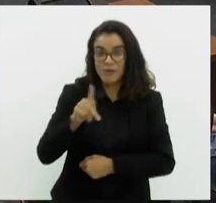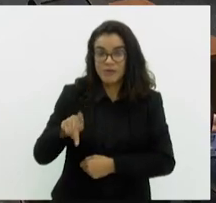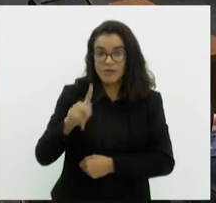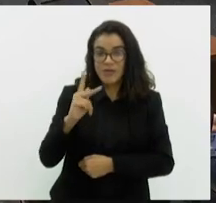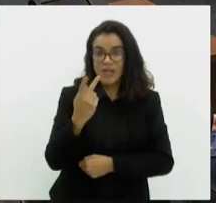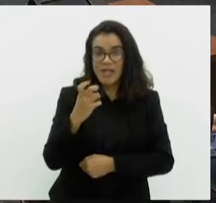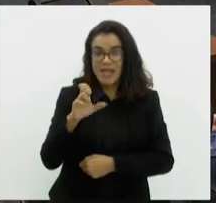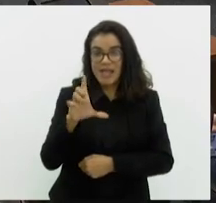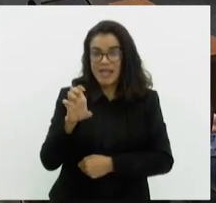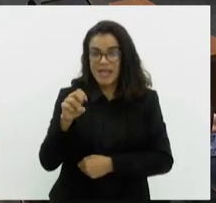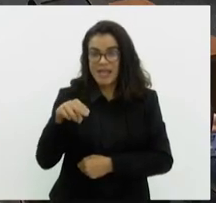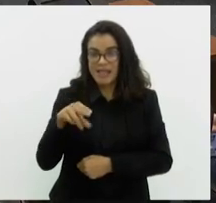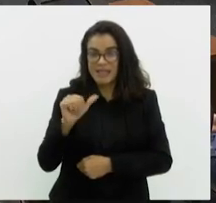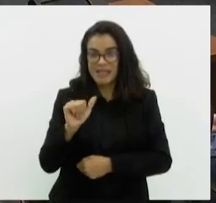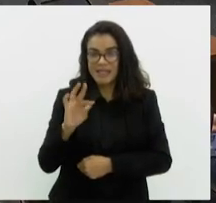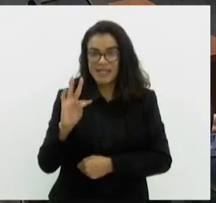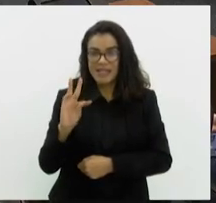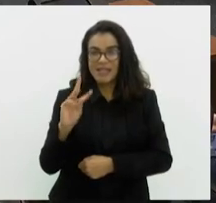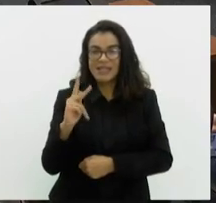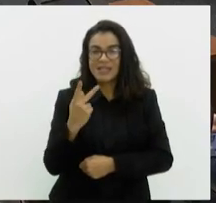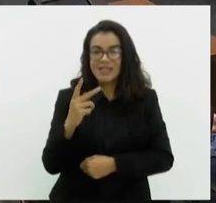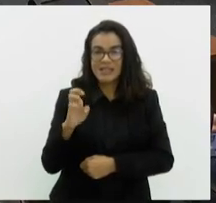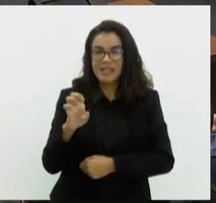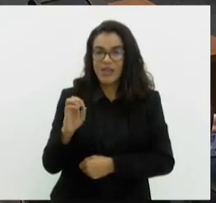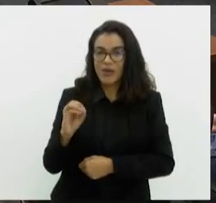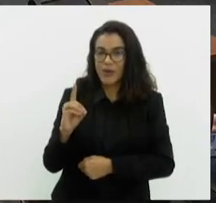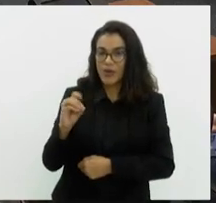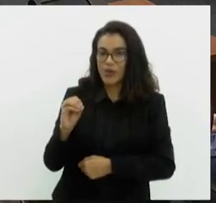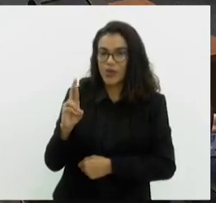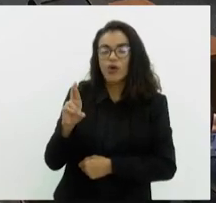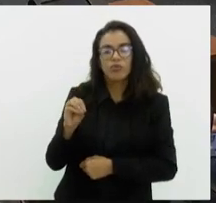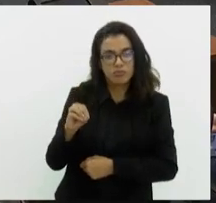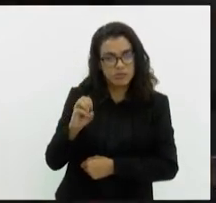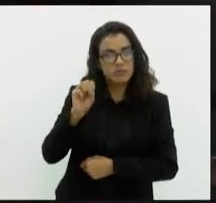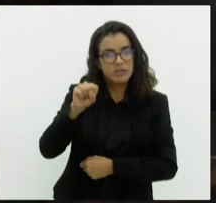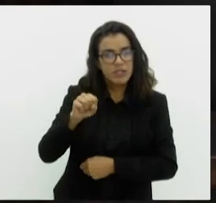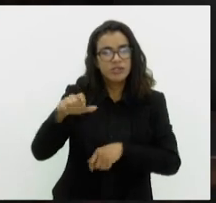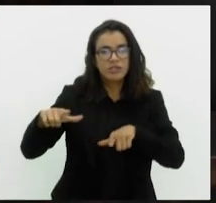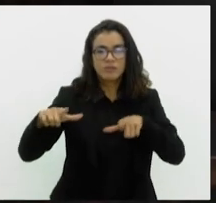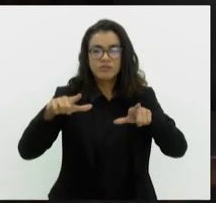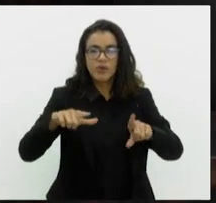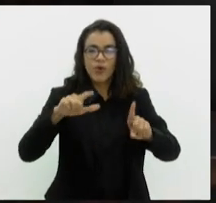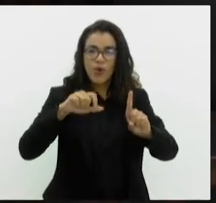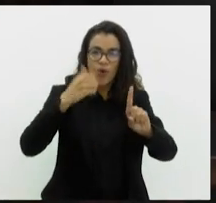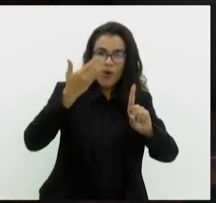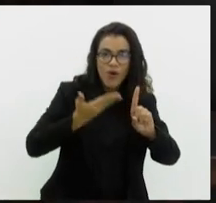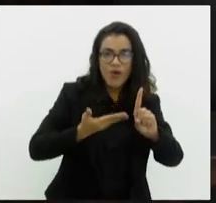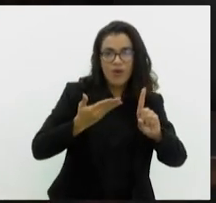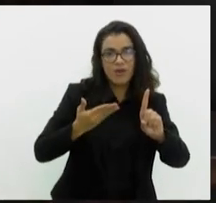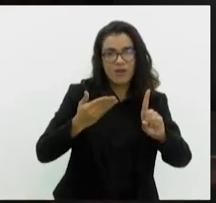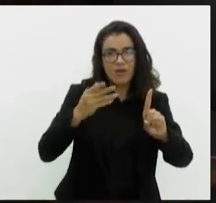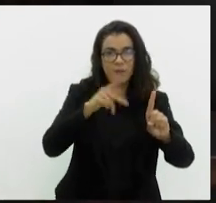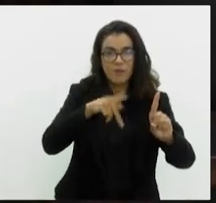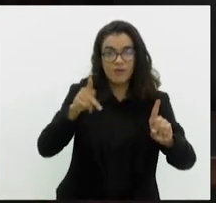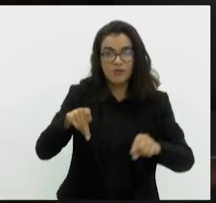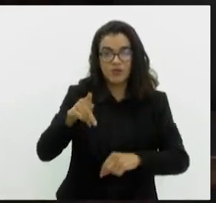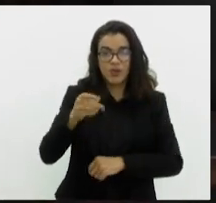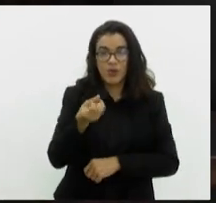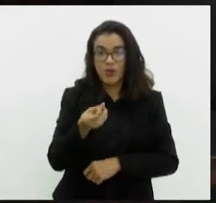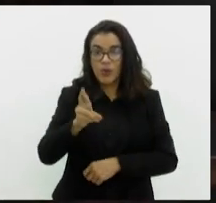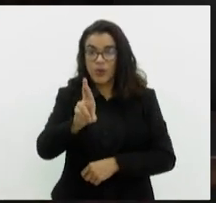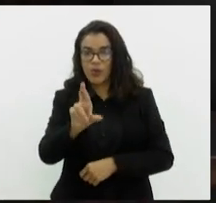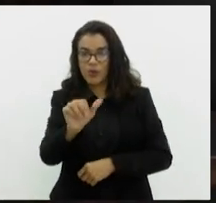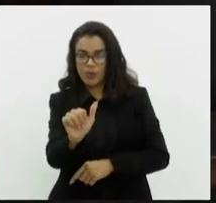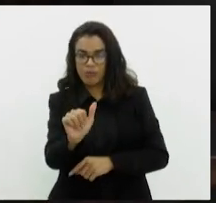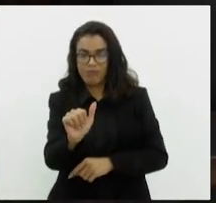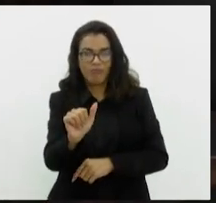Helena Teodoro. Por isso que toda hora que me perguntam estamos homenageando a doutora Helena Teodoro, porque não é só um título